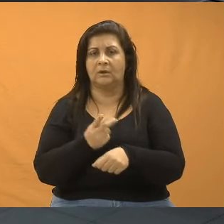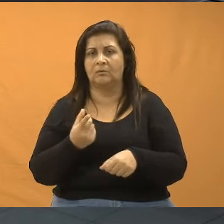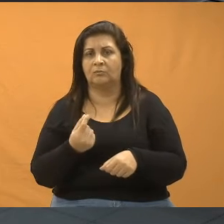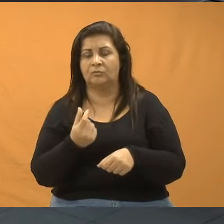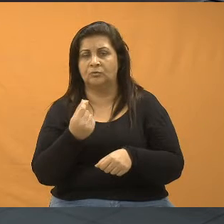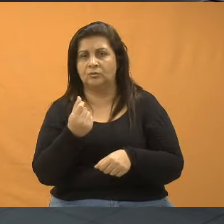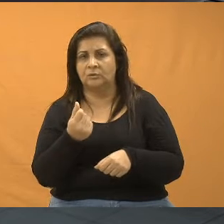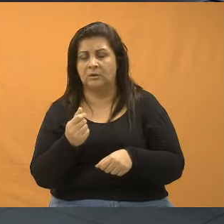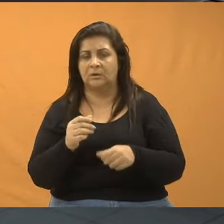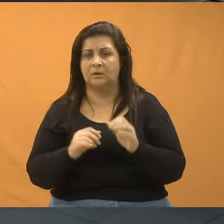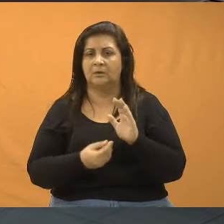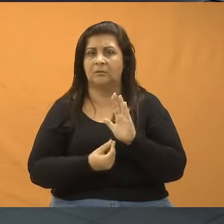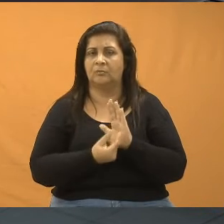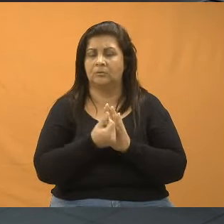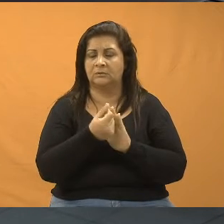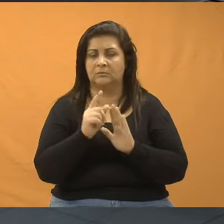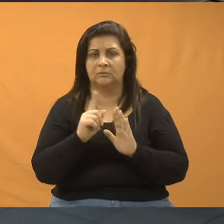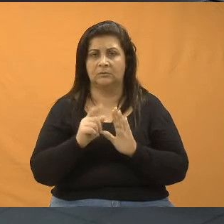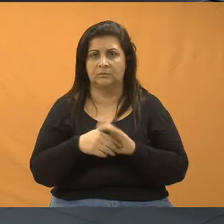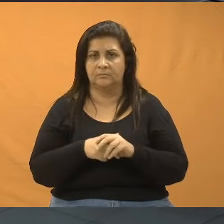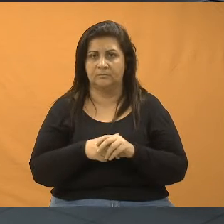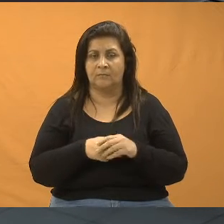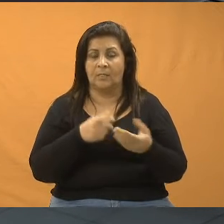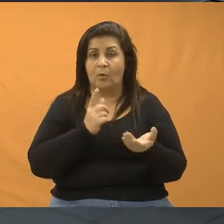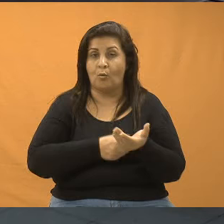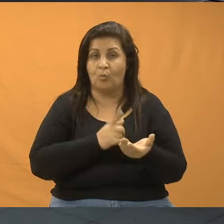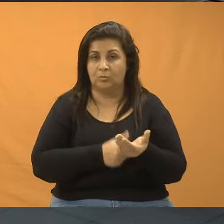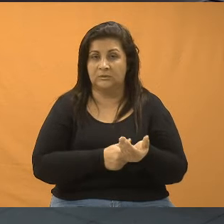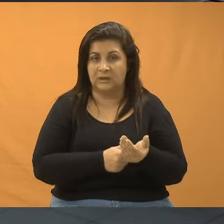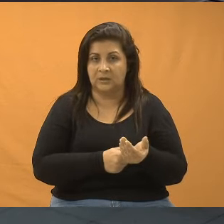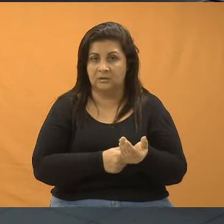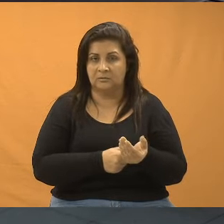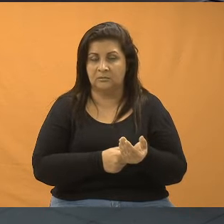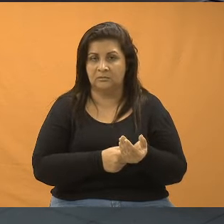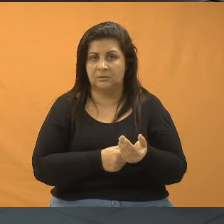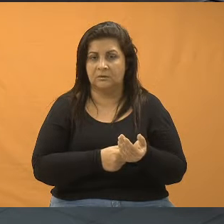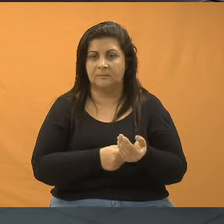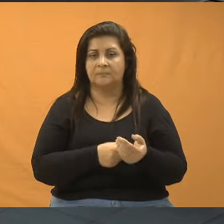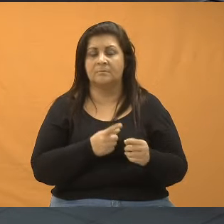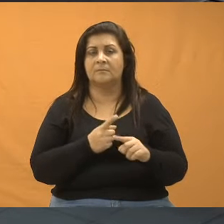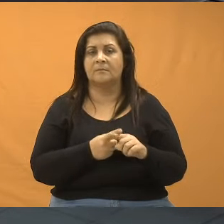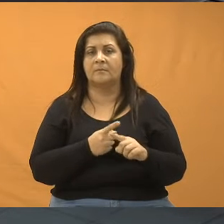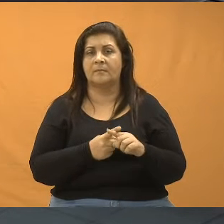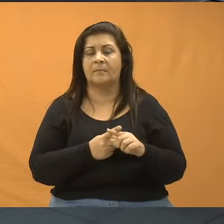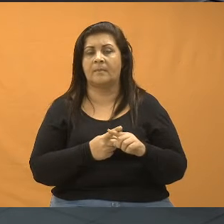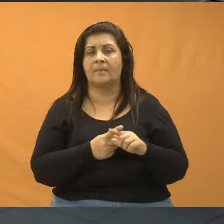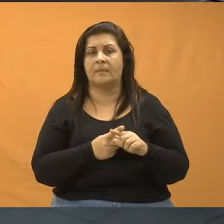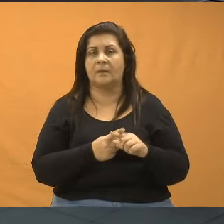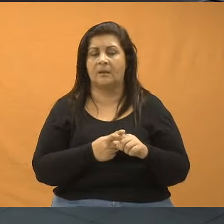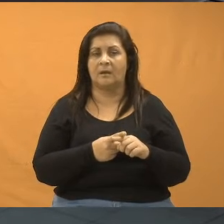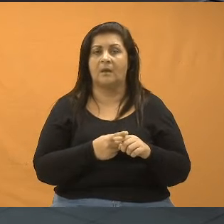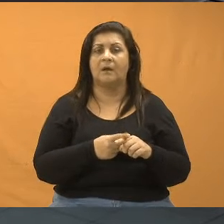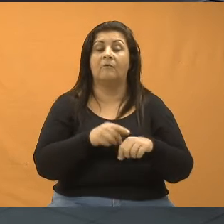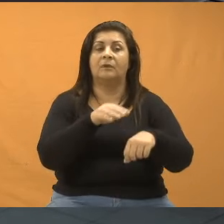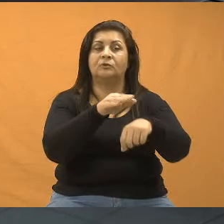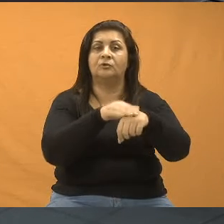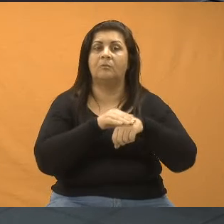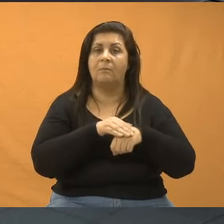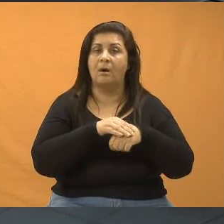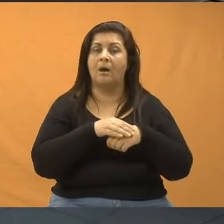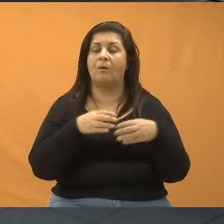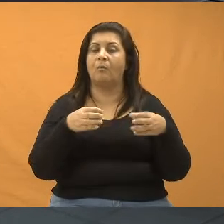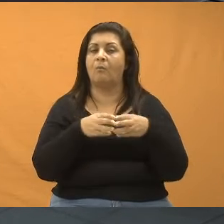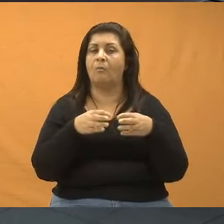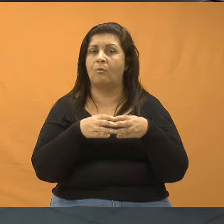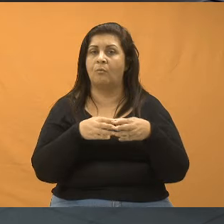Celso fala, para a gente deixar bem claro, do contrato amarrado, das garantias, a garantia é essa, de gestão